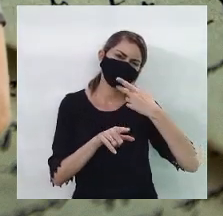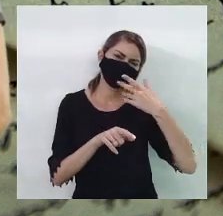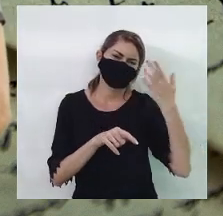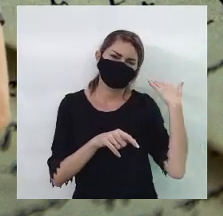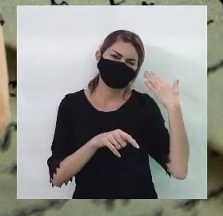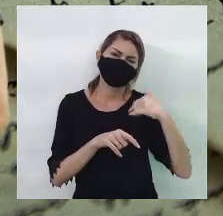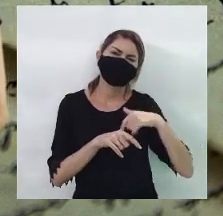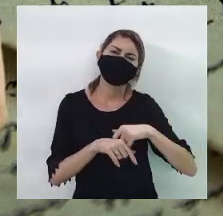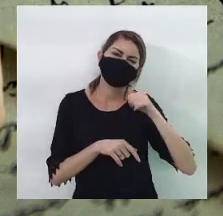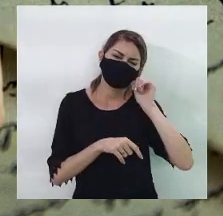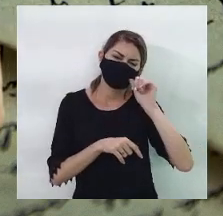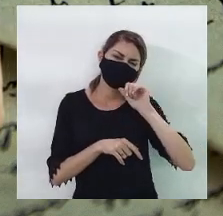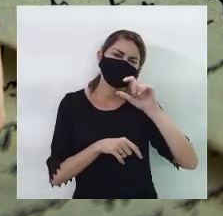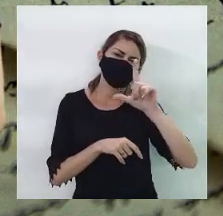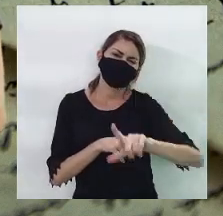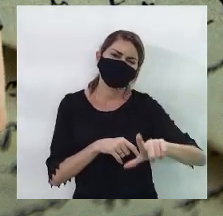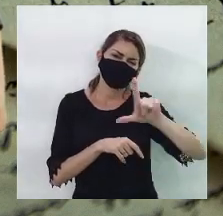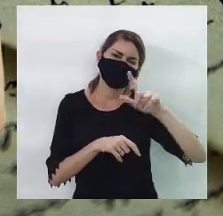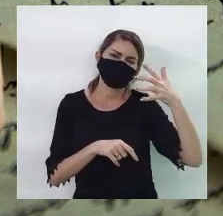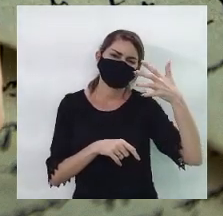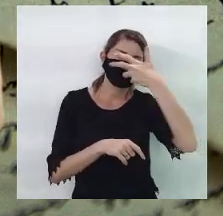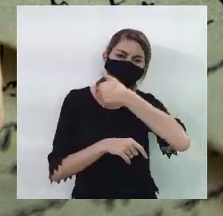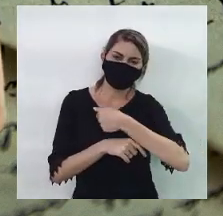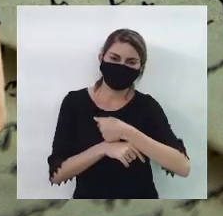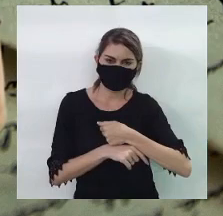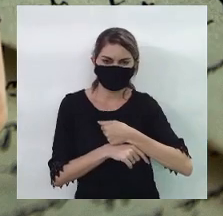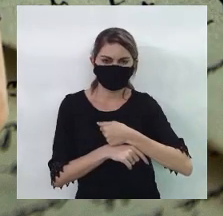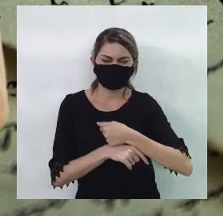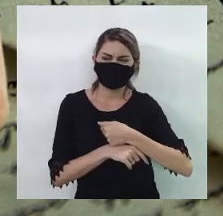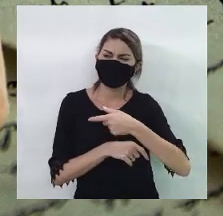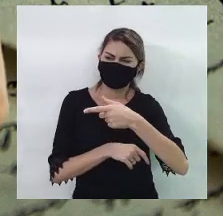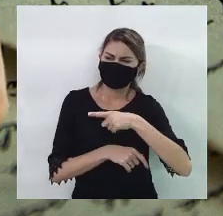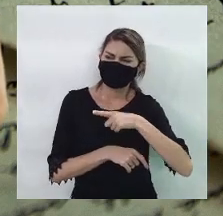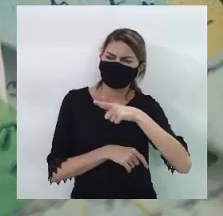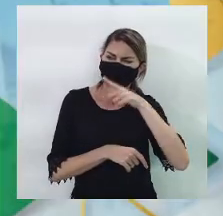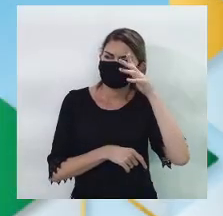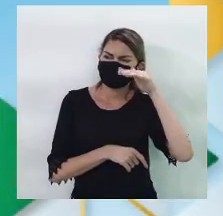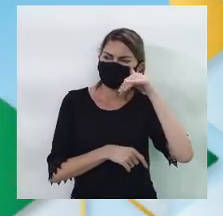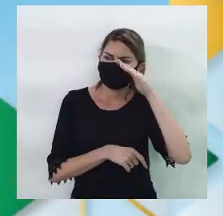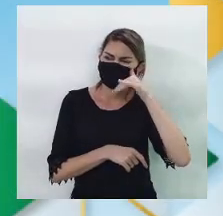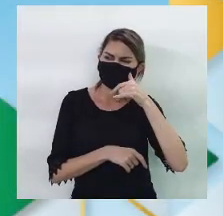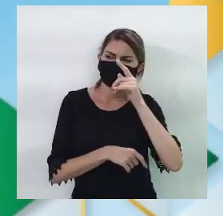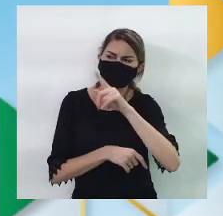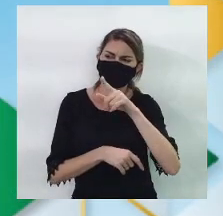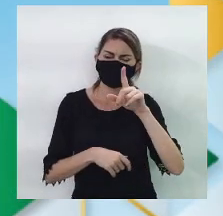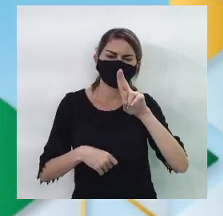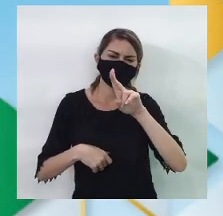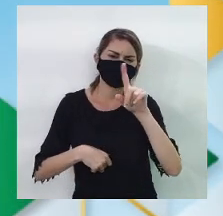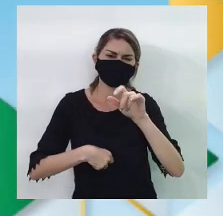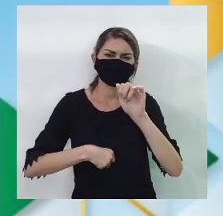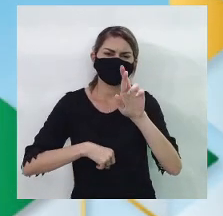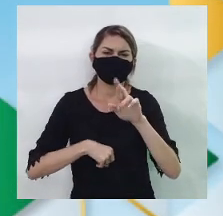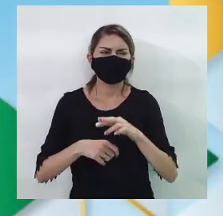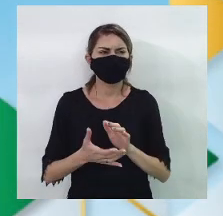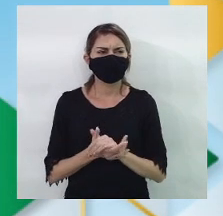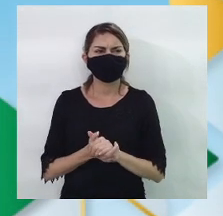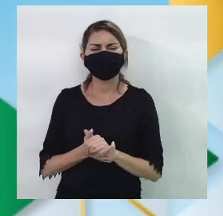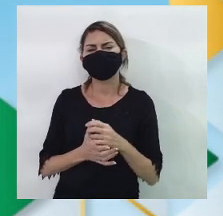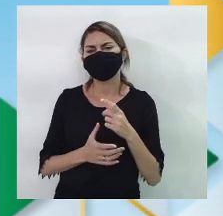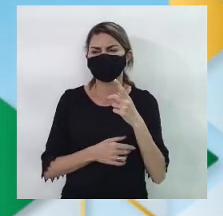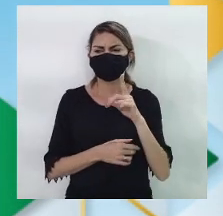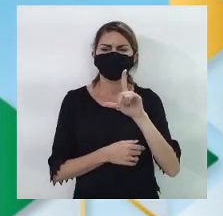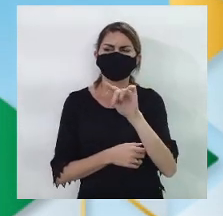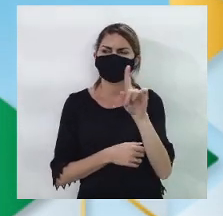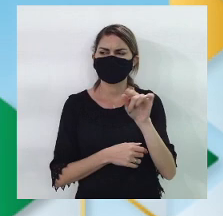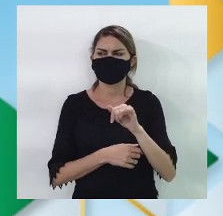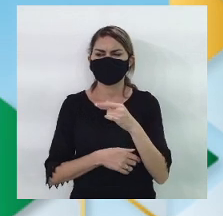outrora. Clarice dizia que a literatura salva. Aqui eu tenho uma curiosidade sobre a professora Luzilar. Poderia ler?